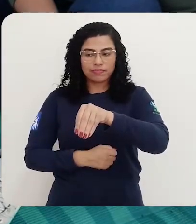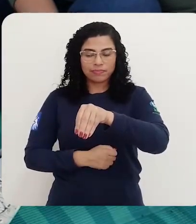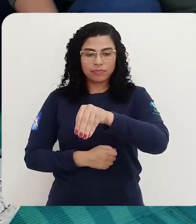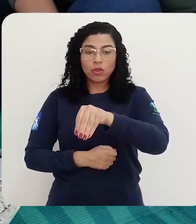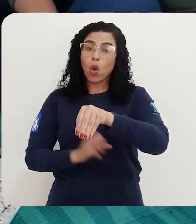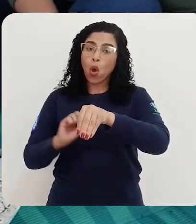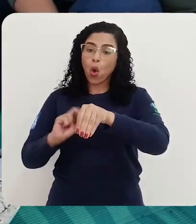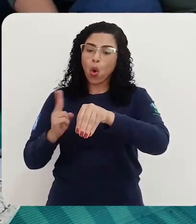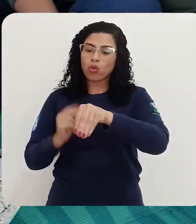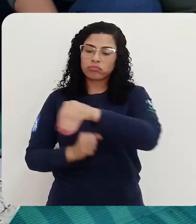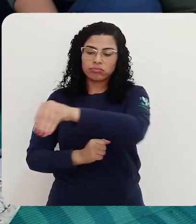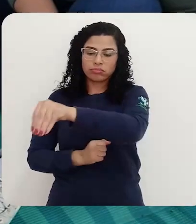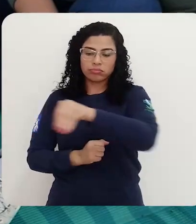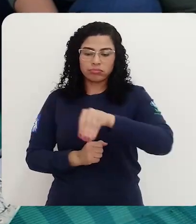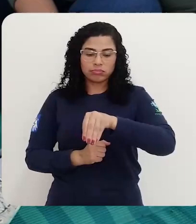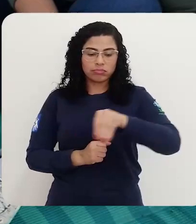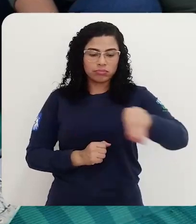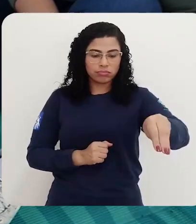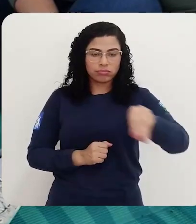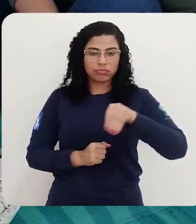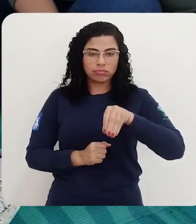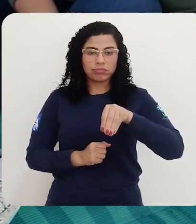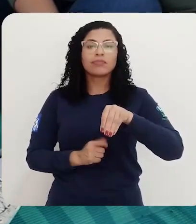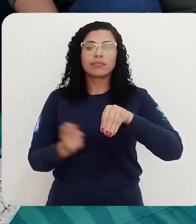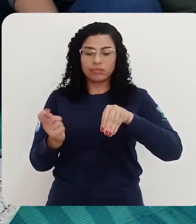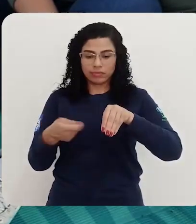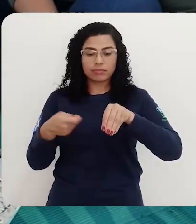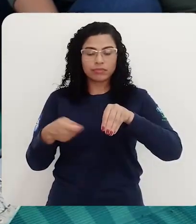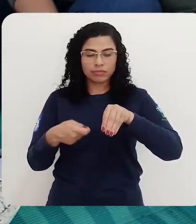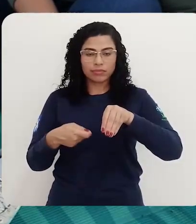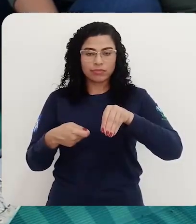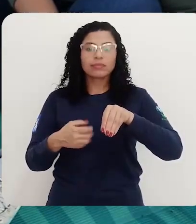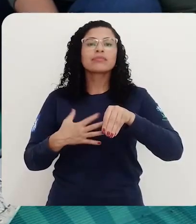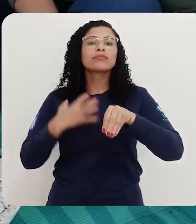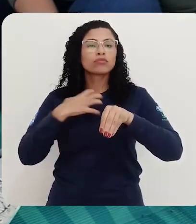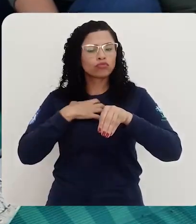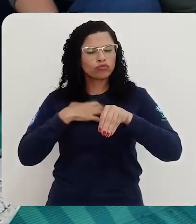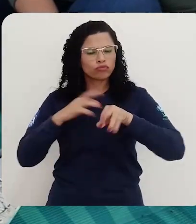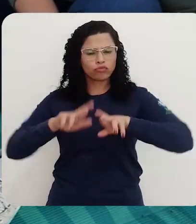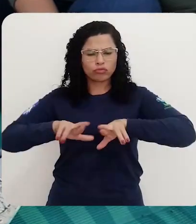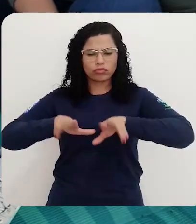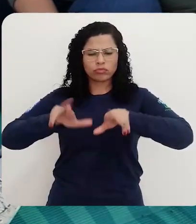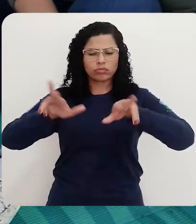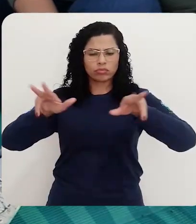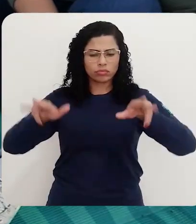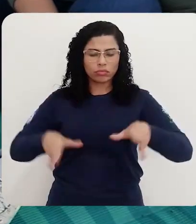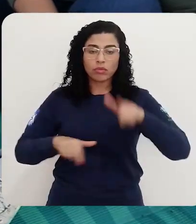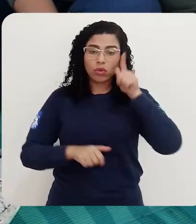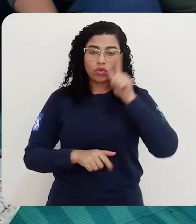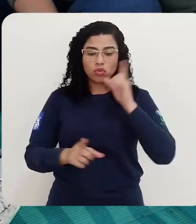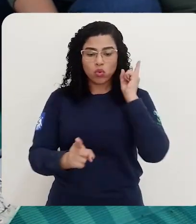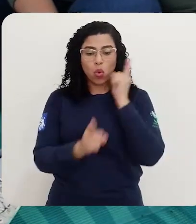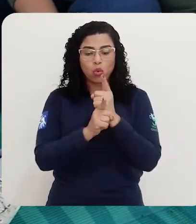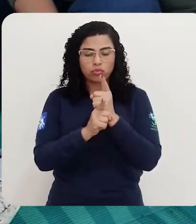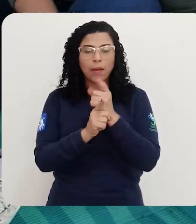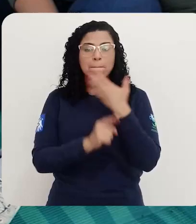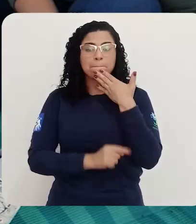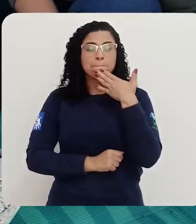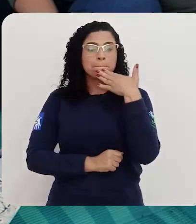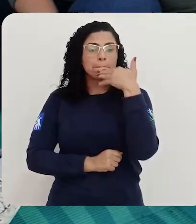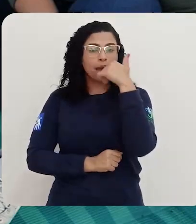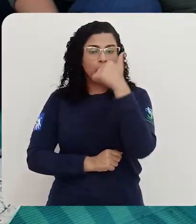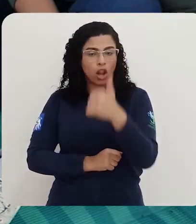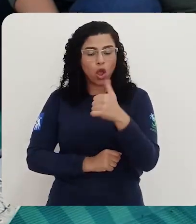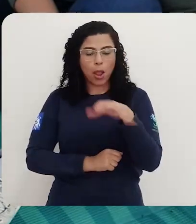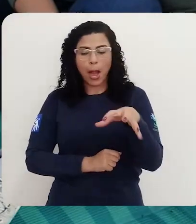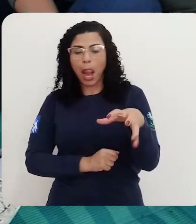vir, né, numa diagonal, eu posso me mover com várias possibilidades para conseguir encontrar o